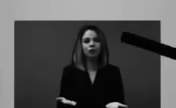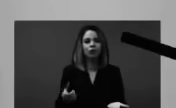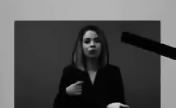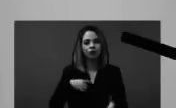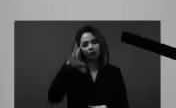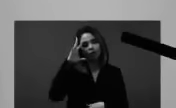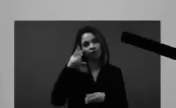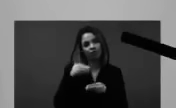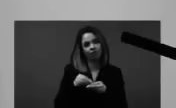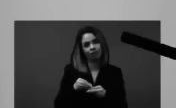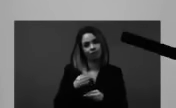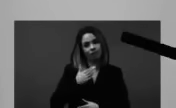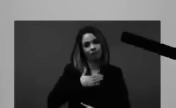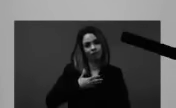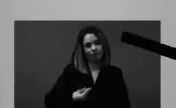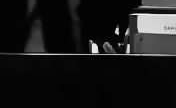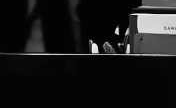dois juízes